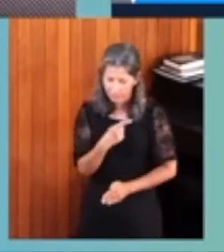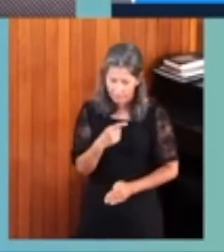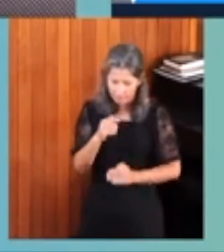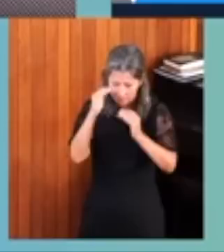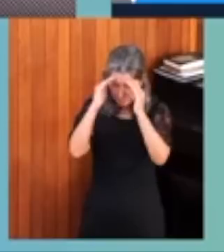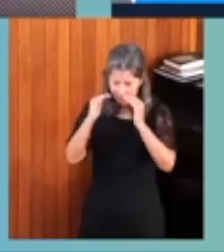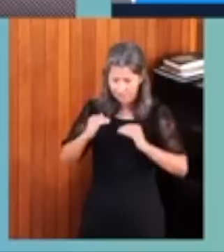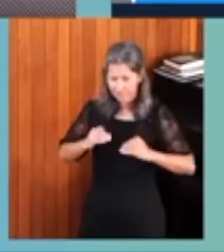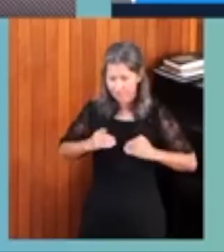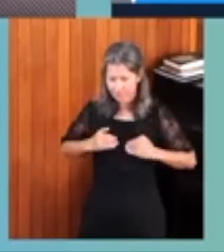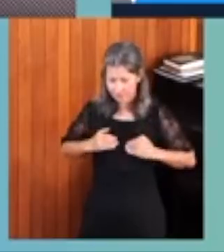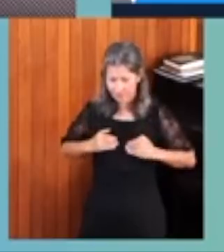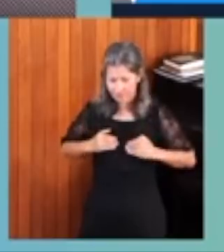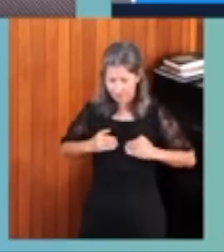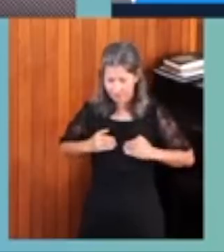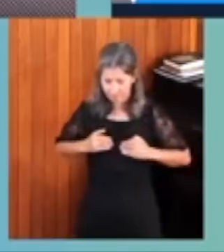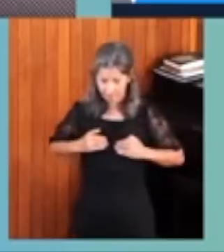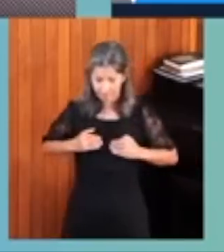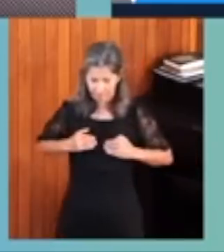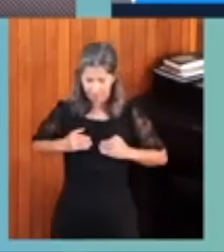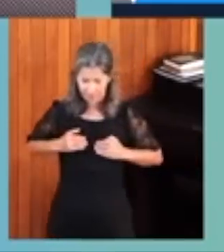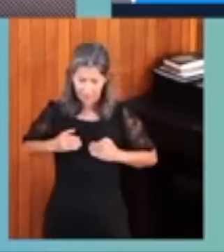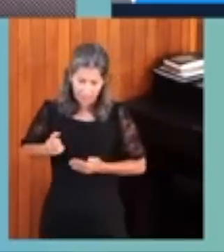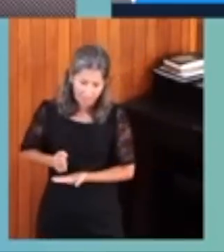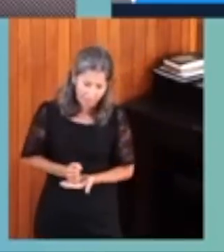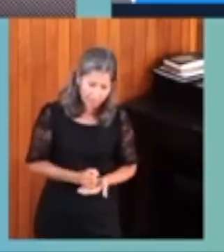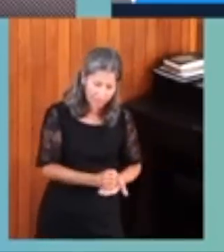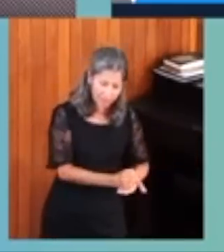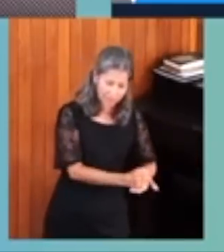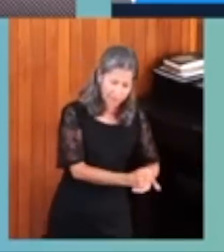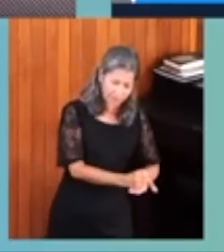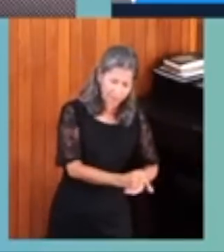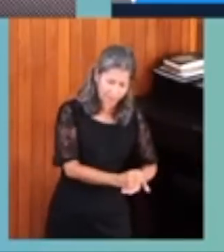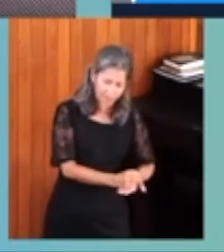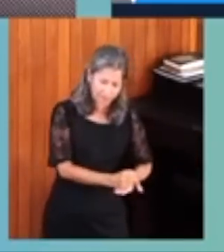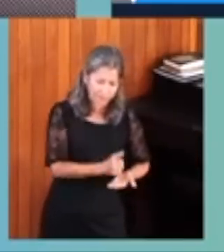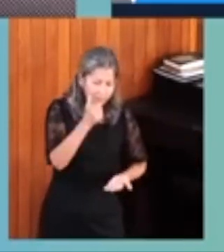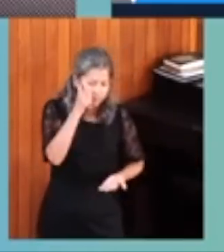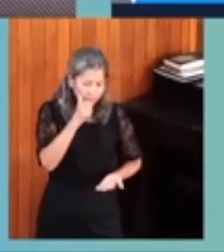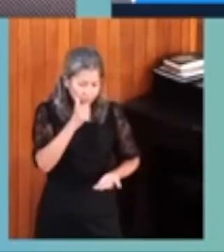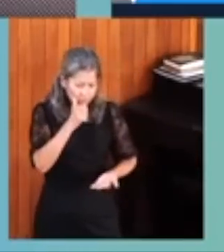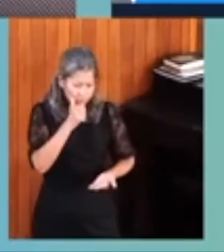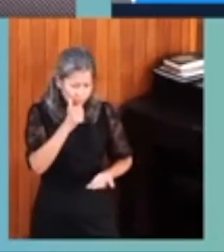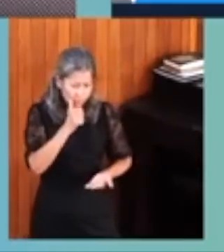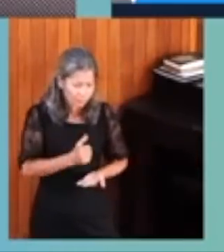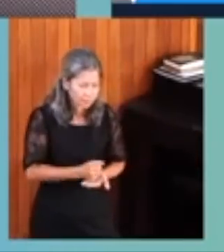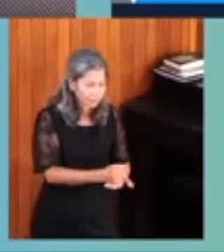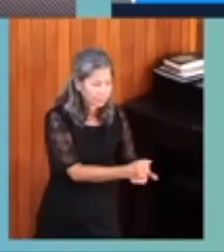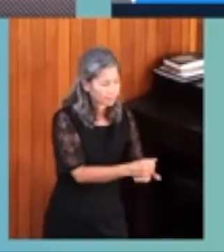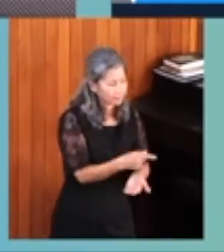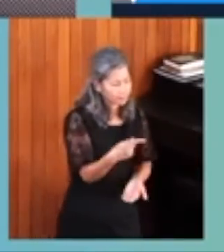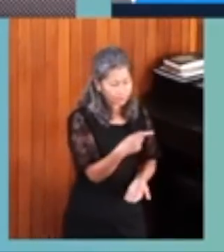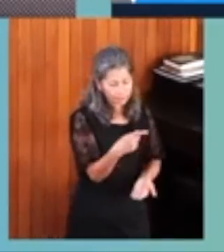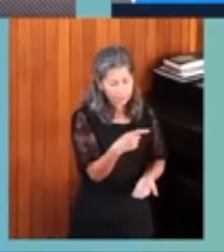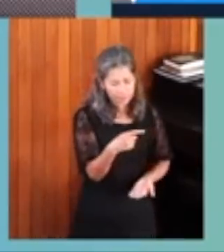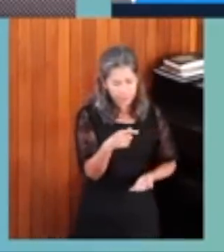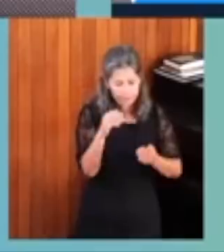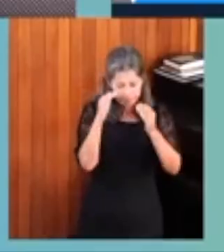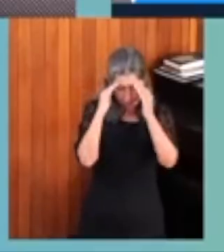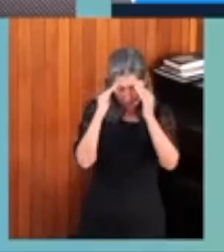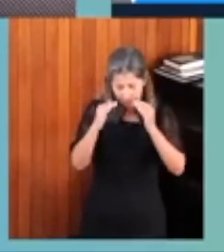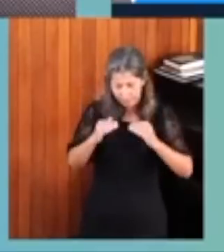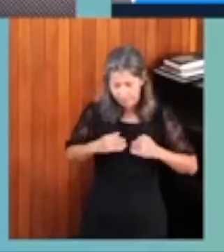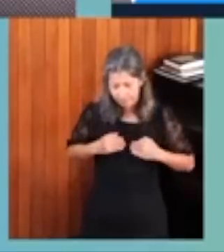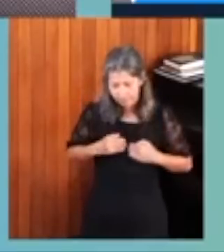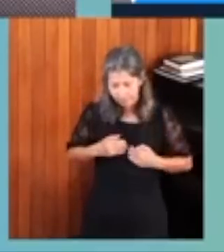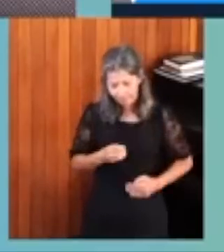ao tempo final, estamos também na fronteira de Canaã, não é verdade? Aquele povo estava na fronteira da Canaã terrestre,